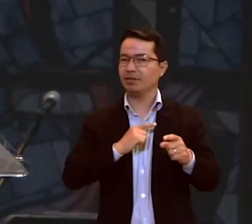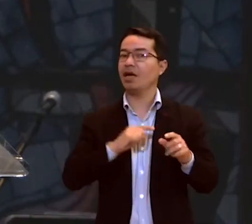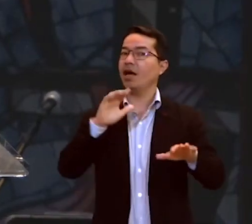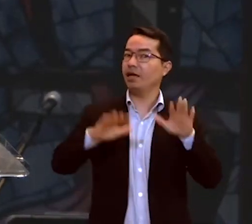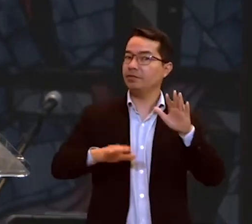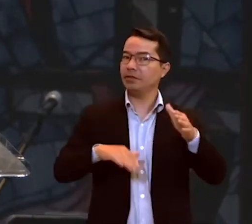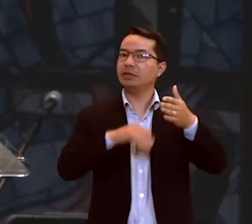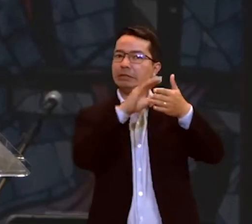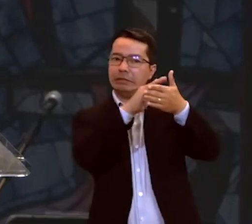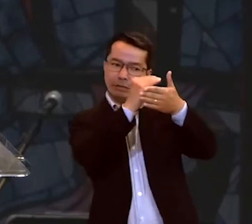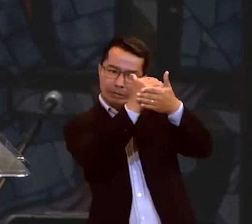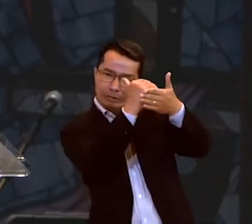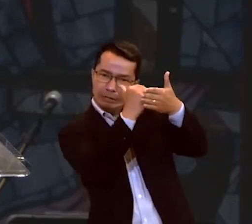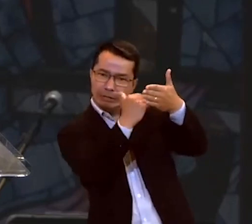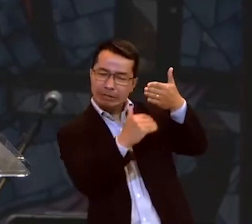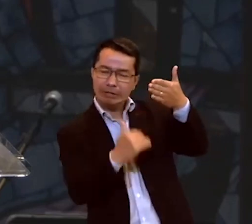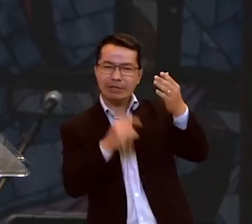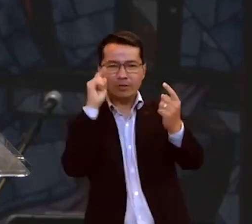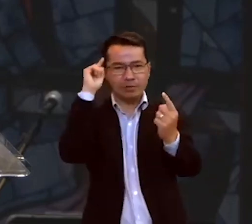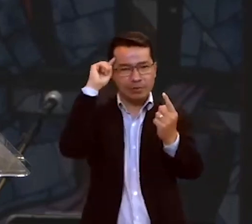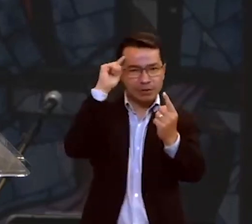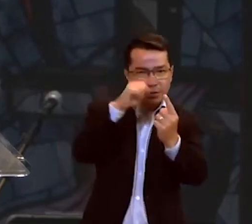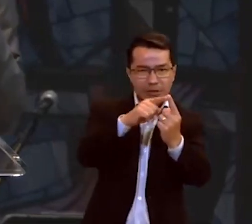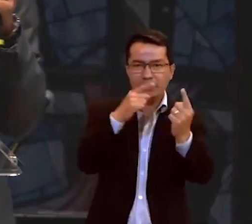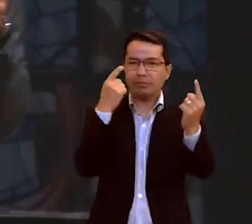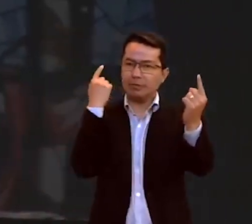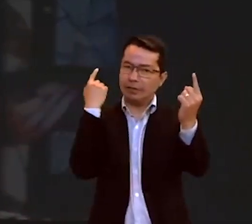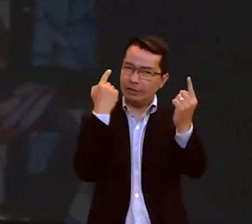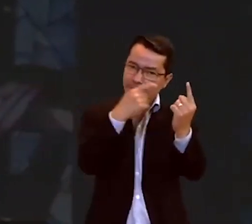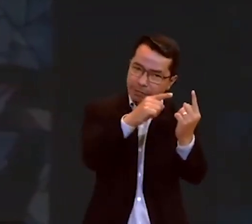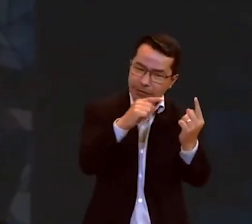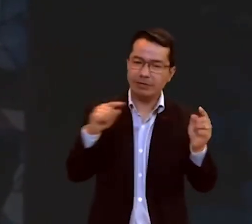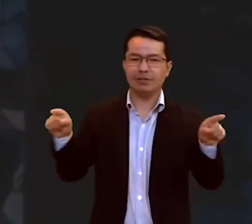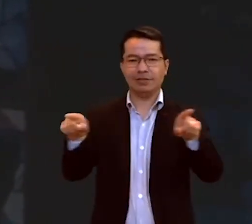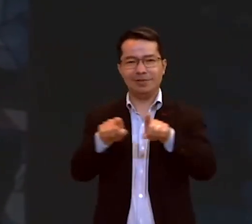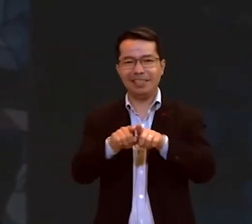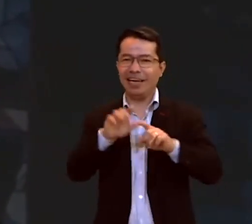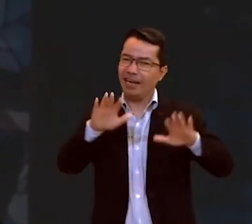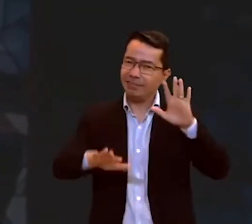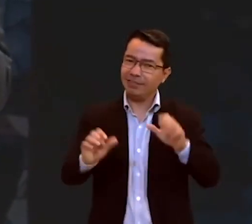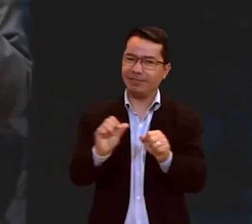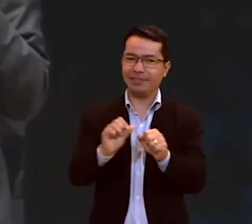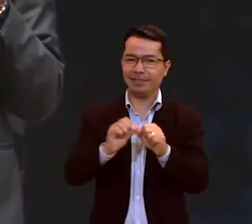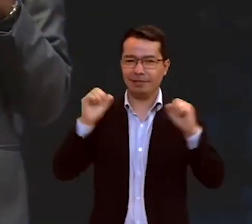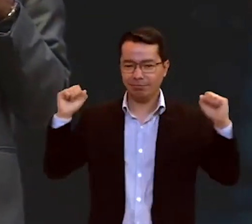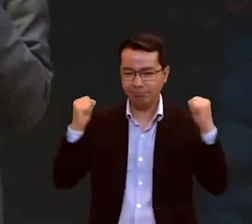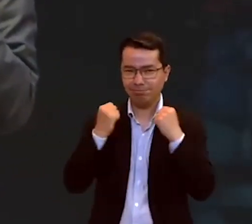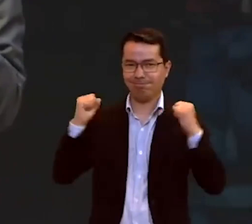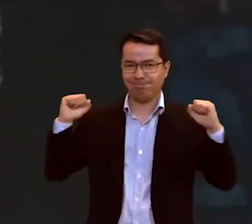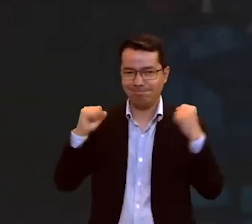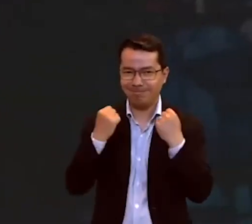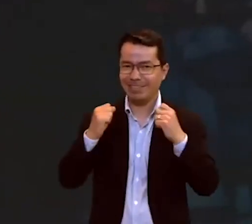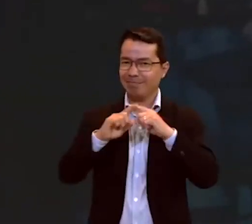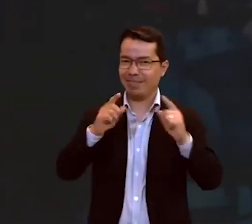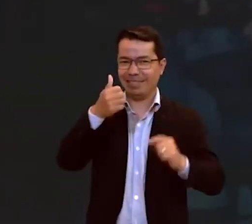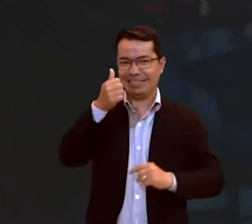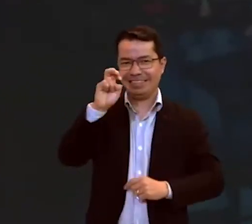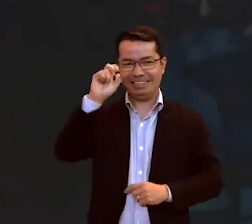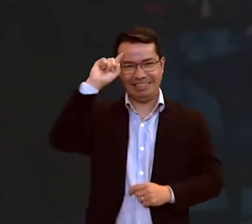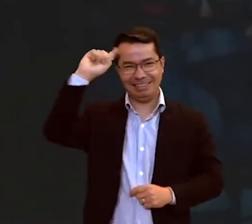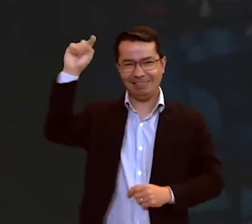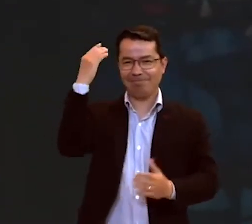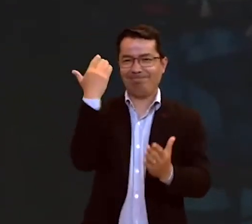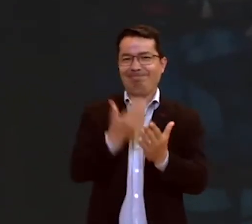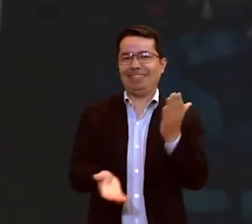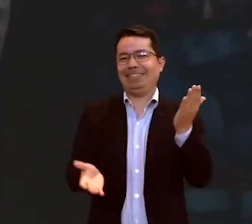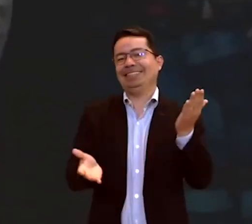vezes, de desafios, de objetivos. Às vezes a gente faz um desafio fitness, e aí já nos primeiros 15 dias já foi por água